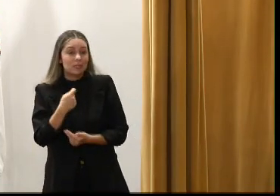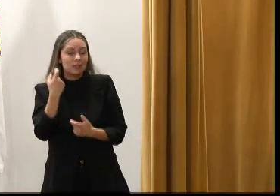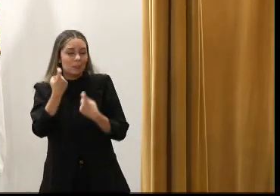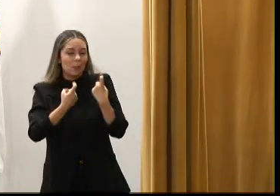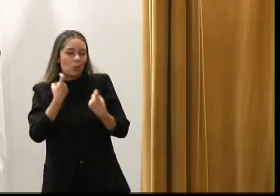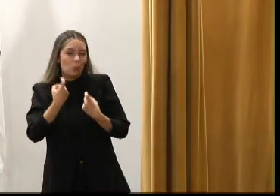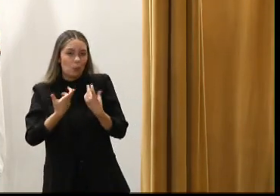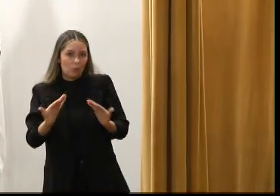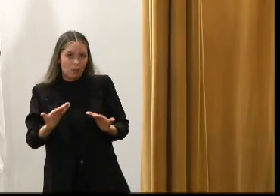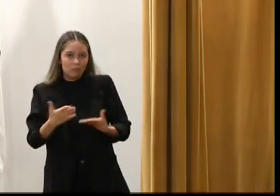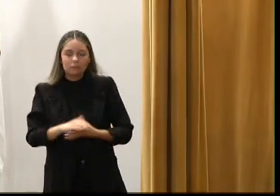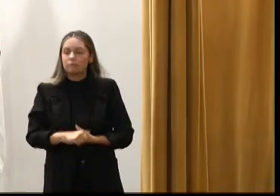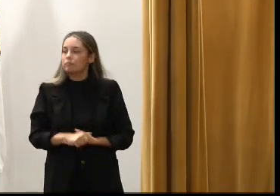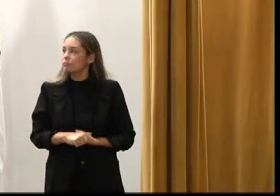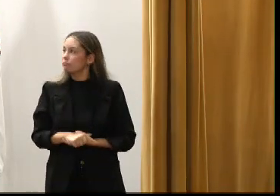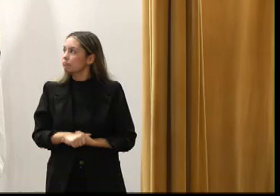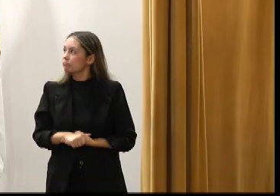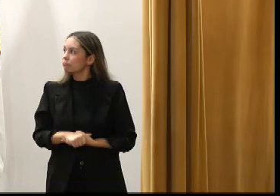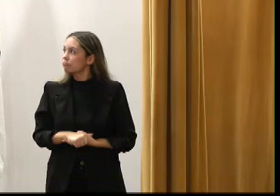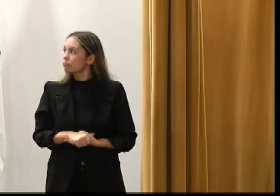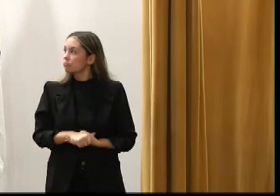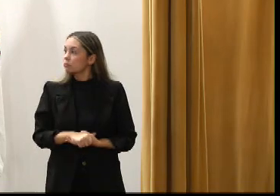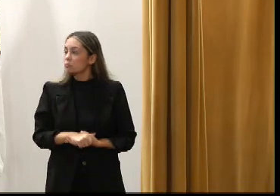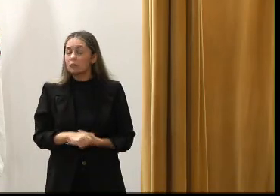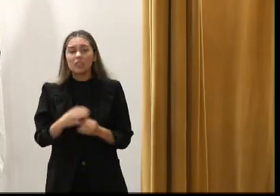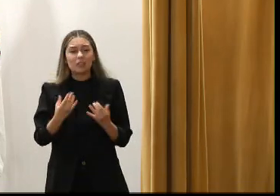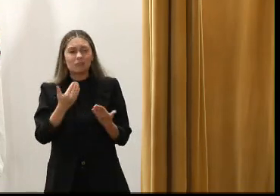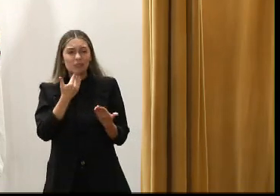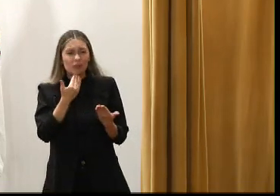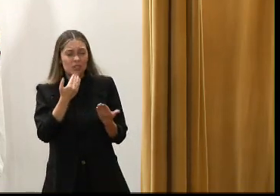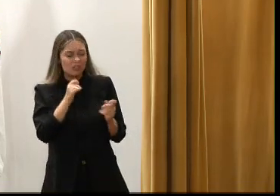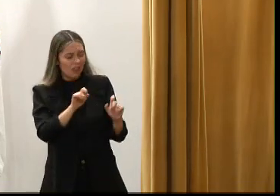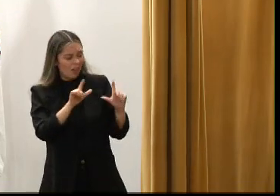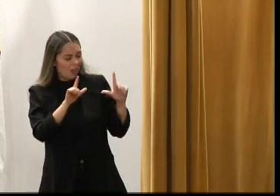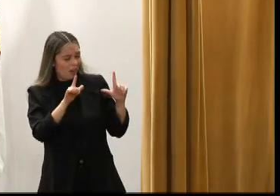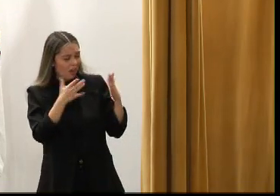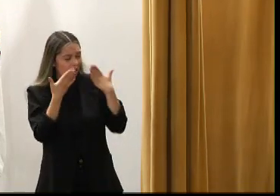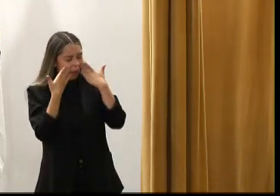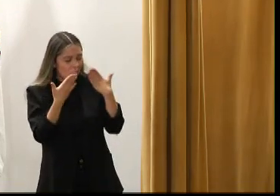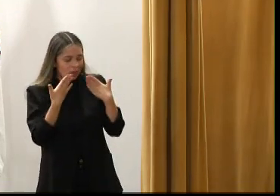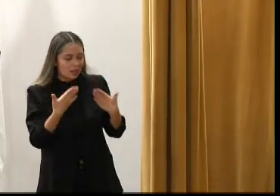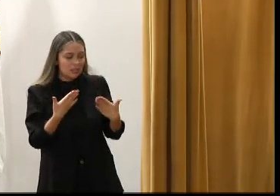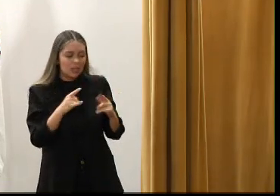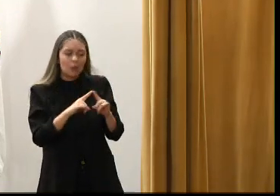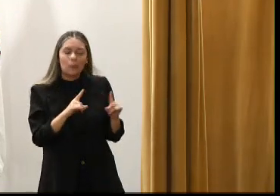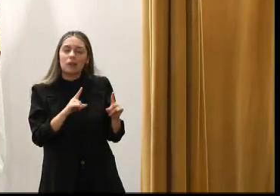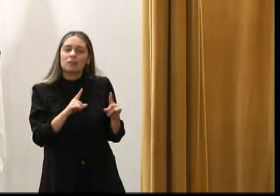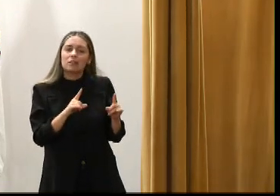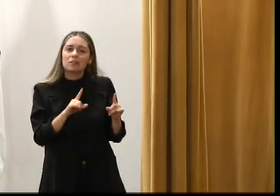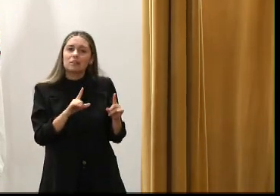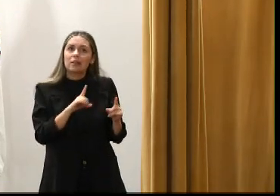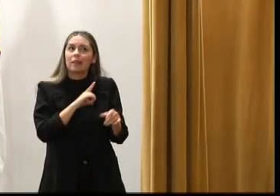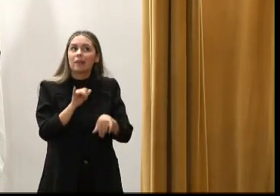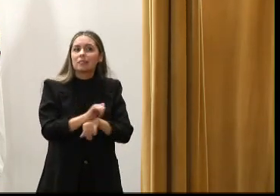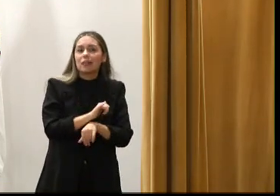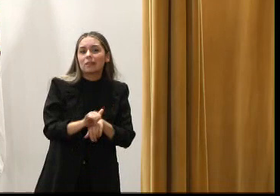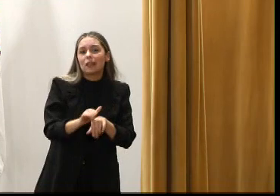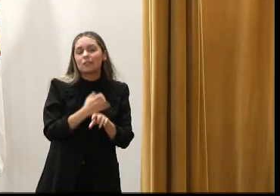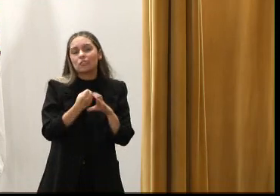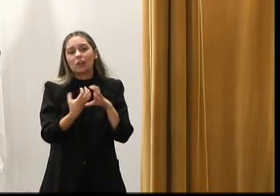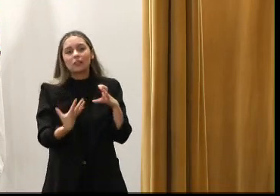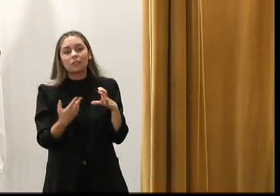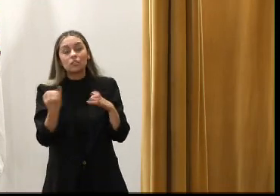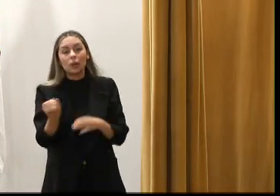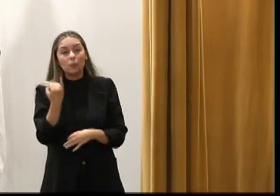preocupar. Bom, fazendo essa apresentação geral, eu quero trazer para um aspecto que para mim é estratégico e muito importante